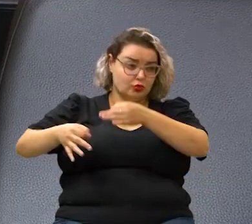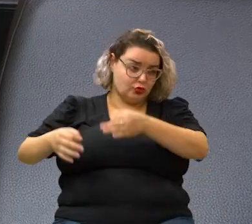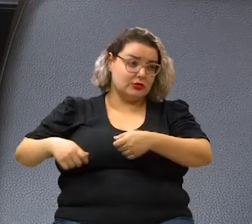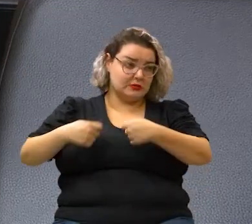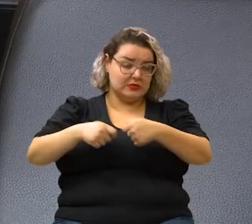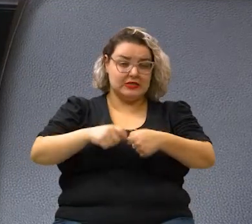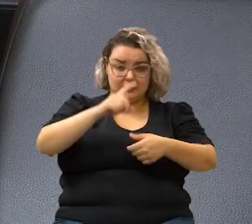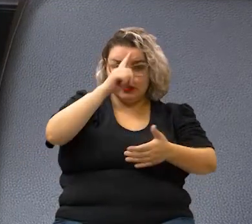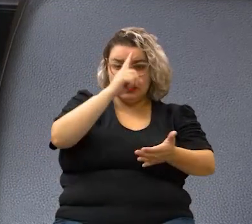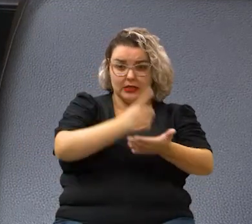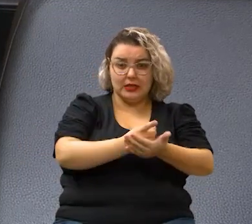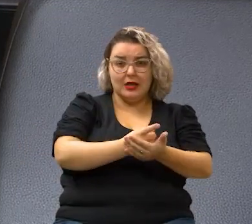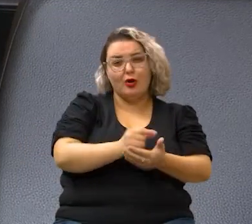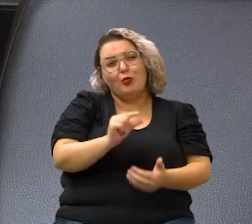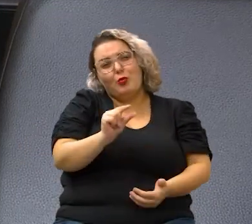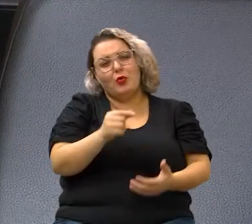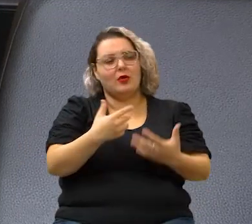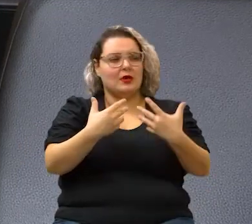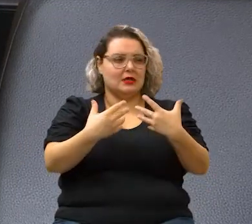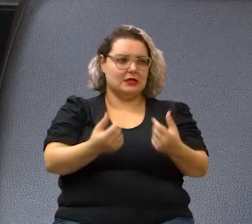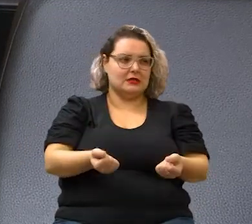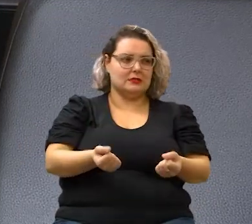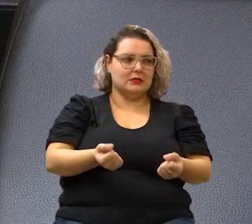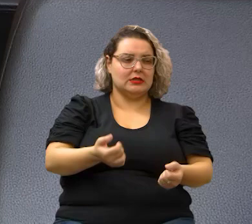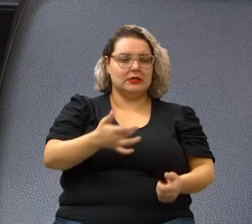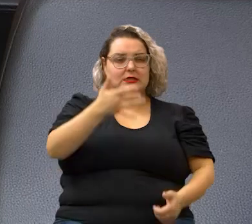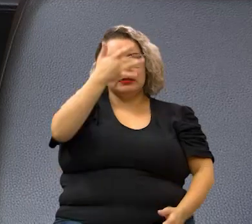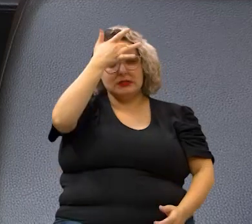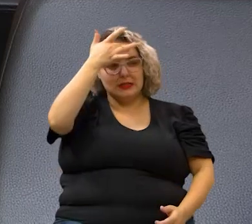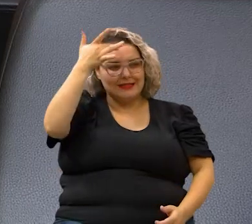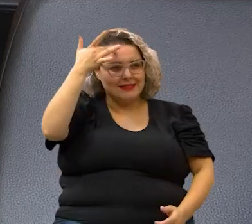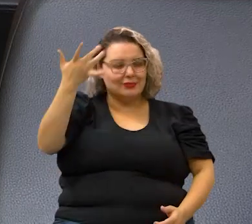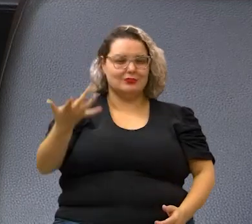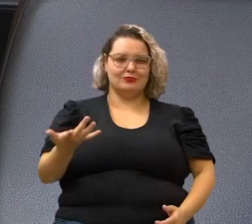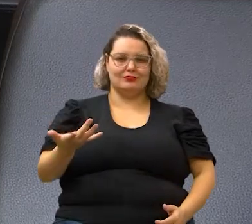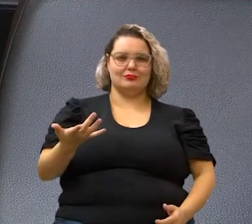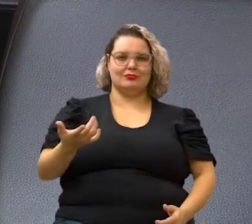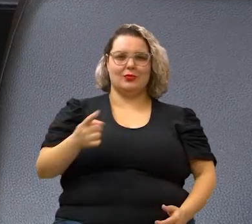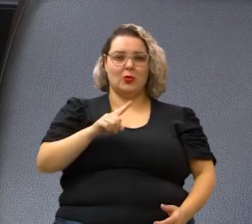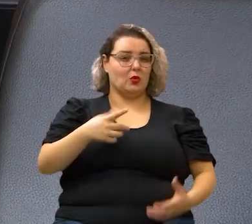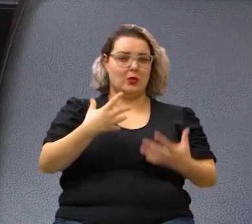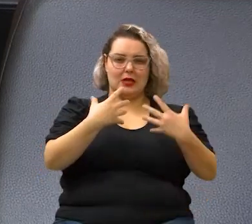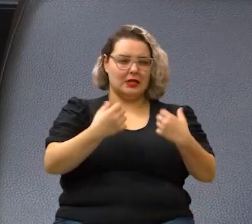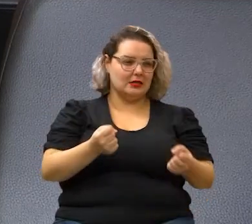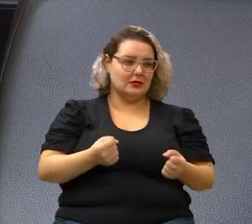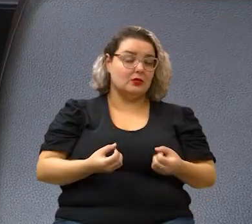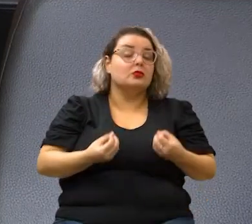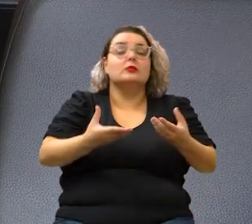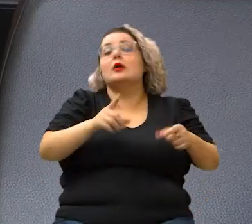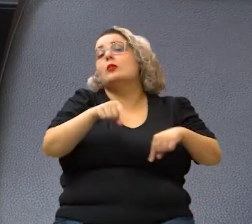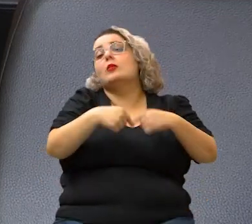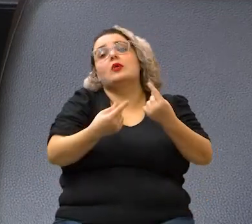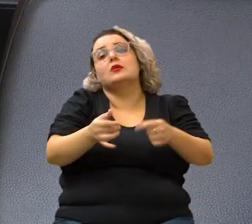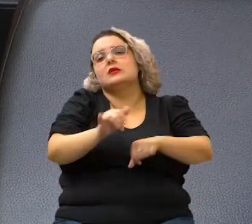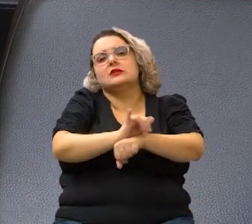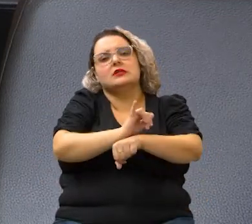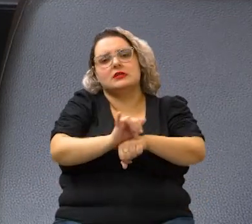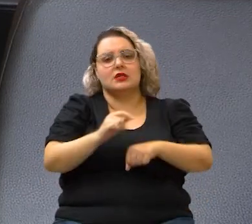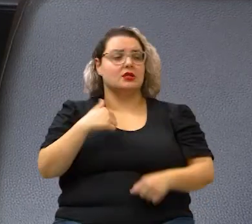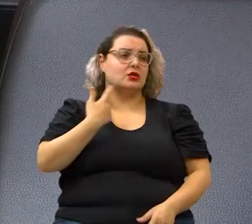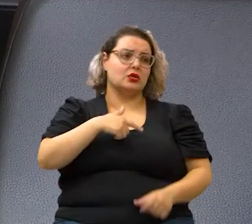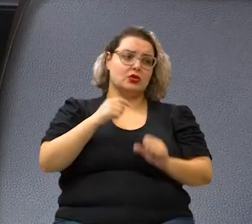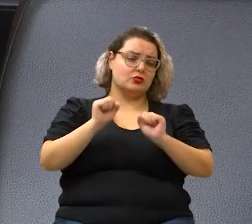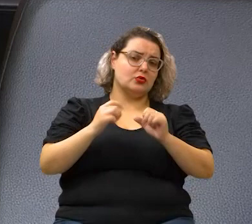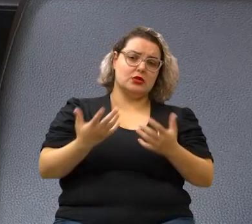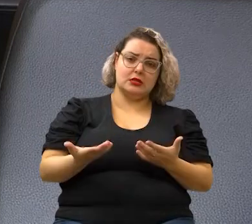aceita pela saúde mental. Só que ao mesmo tempo que ela não aceita a internação à força, ela não oferece uma outra ferramenta que a gente